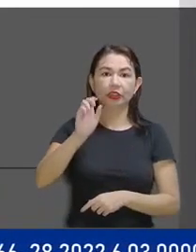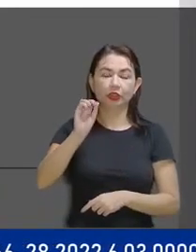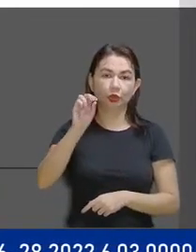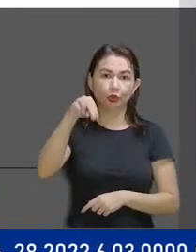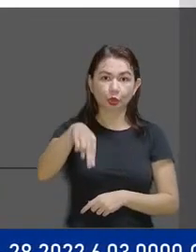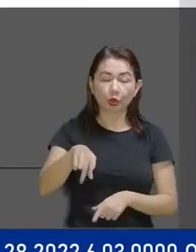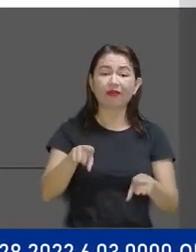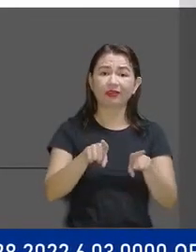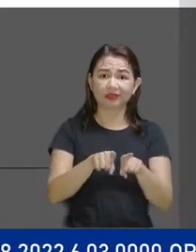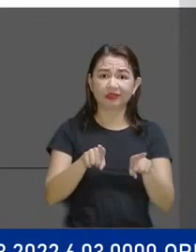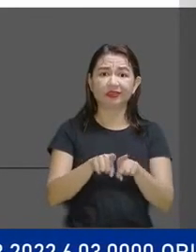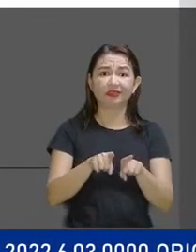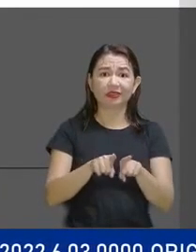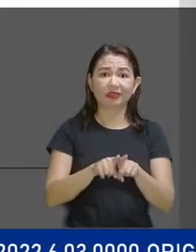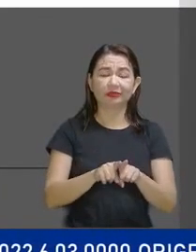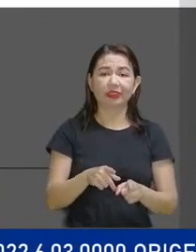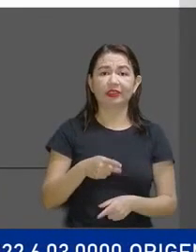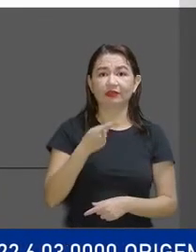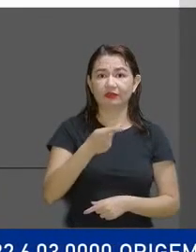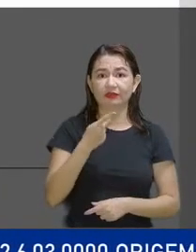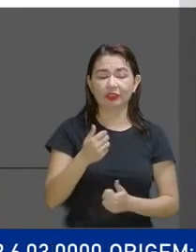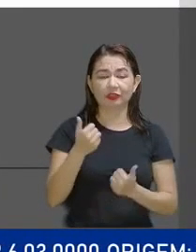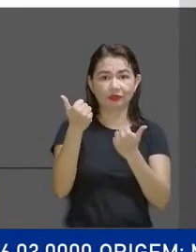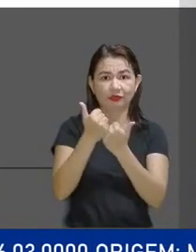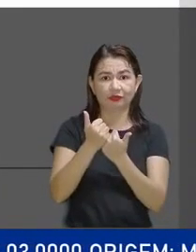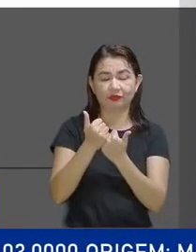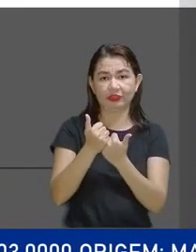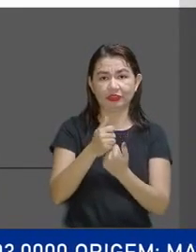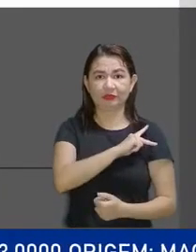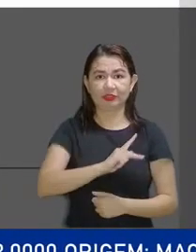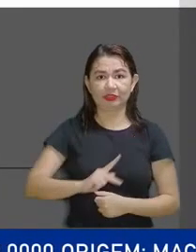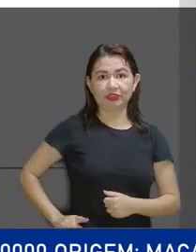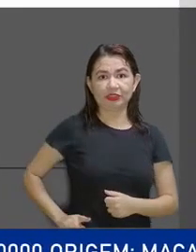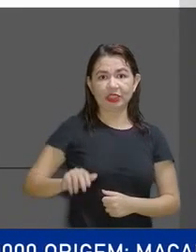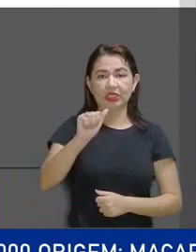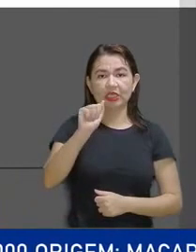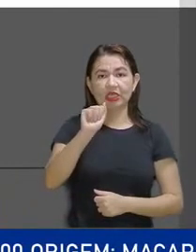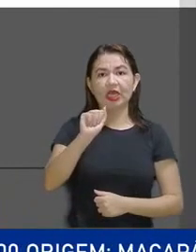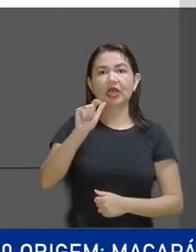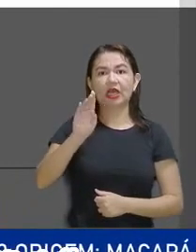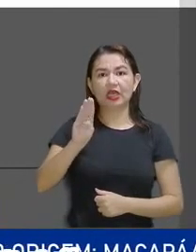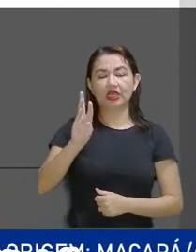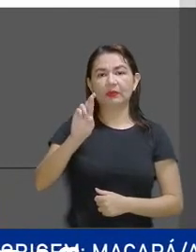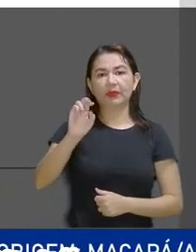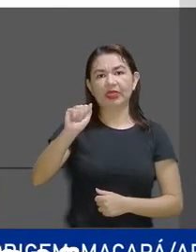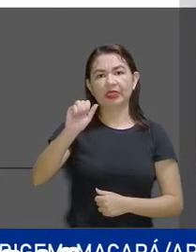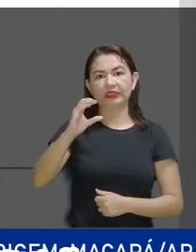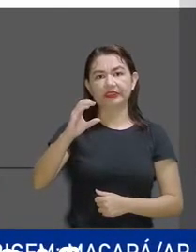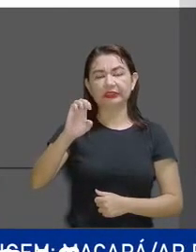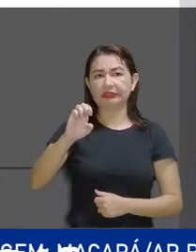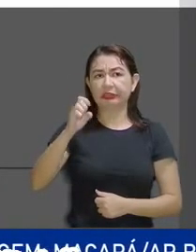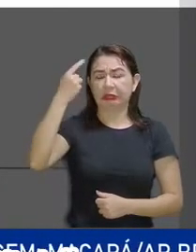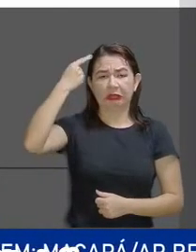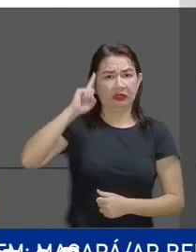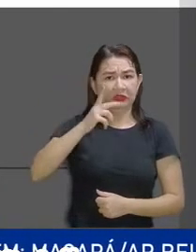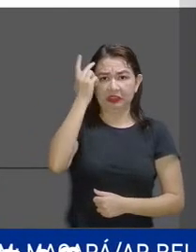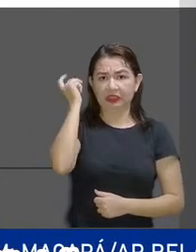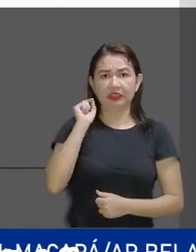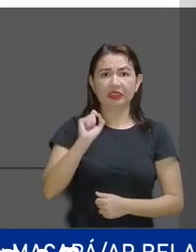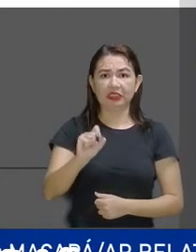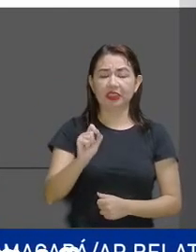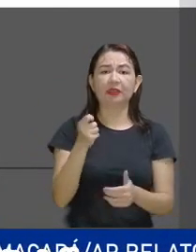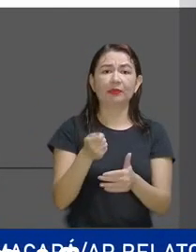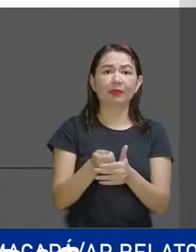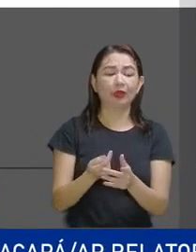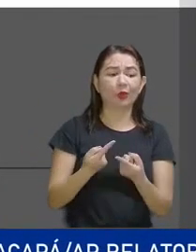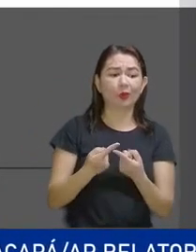que mesmo tendo se identificado como vice-presidente da Abrace, disse que não sabe quem teria efetuado o pagamento das cestas básicas que seriam distribuídas pela